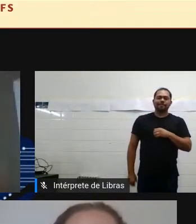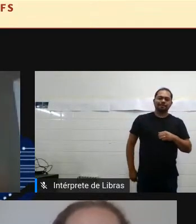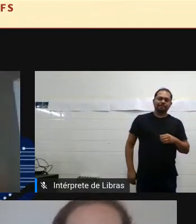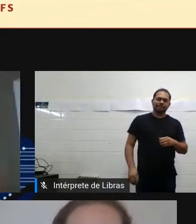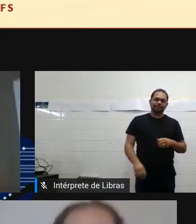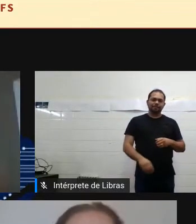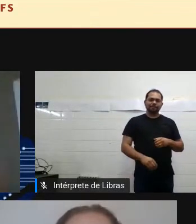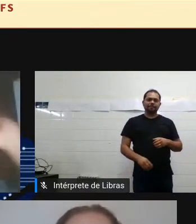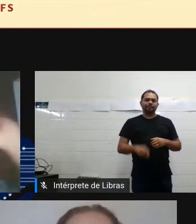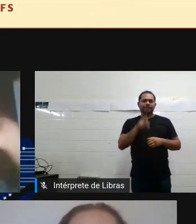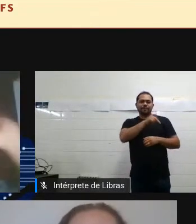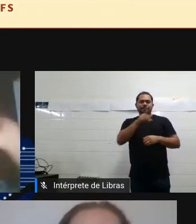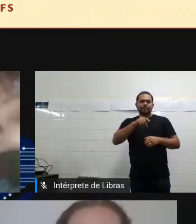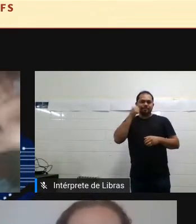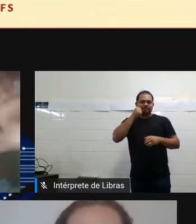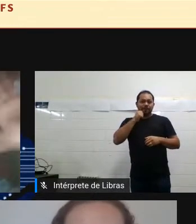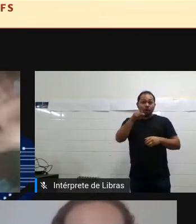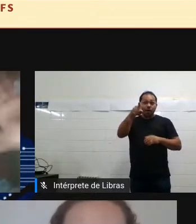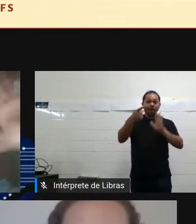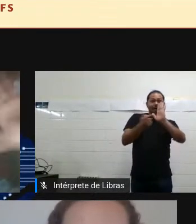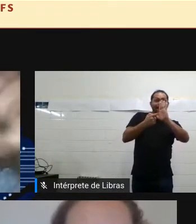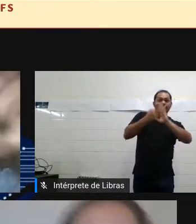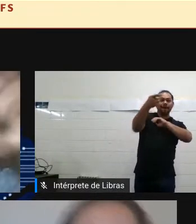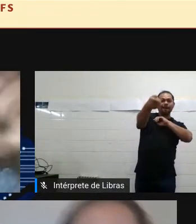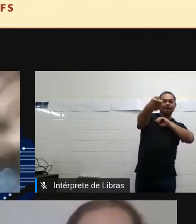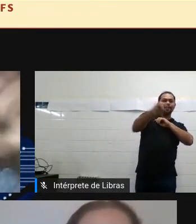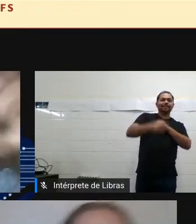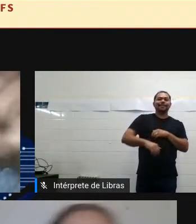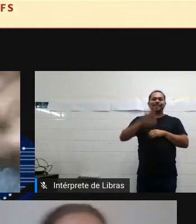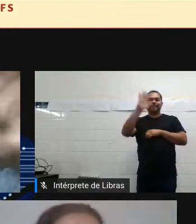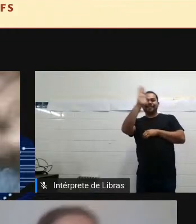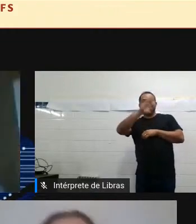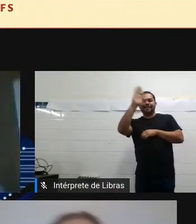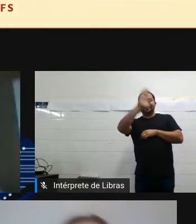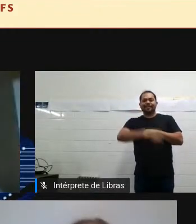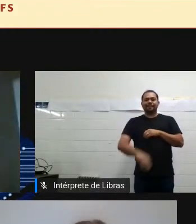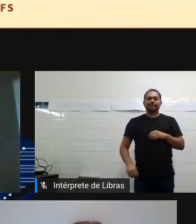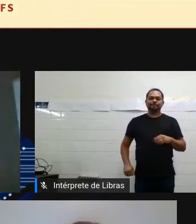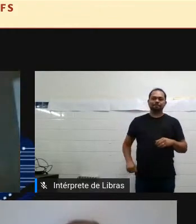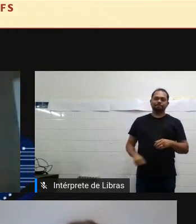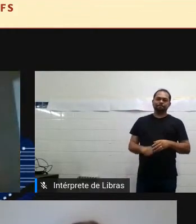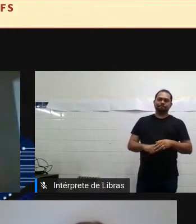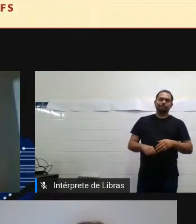é tua. Olha aí o Luiz, gente, diga se ele não é 10.